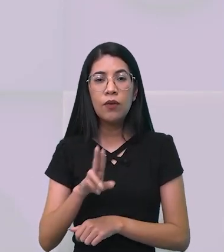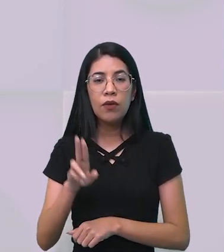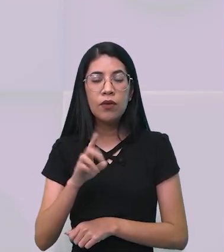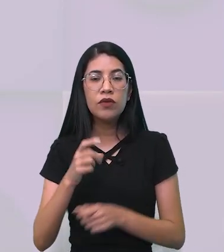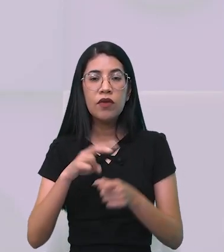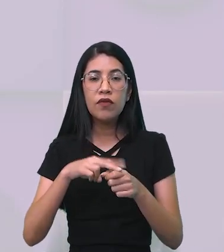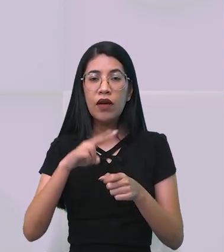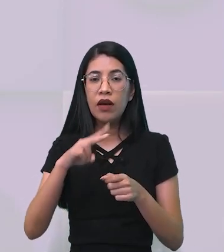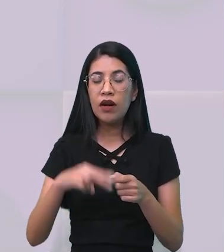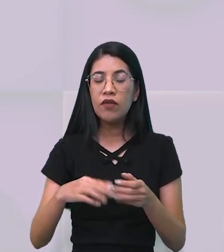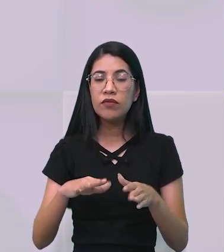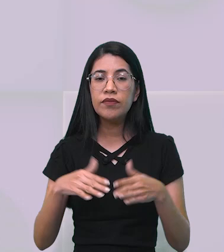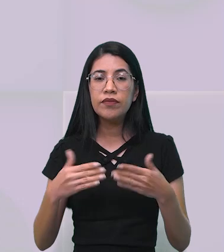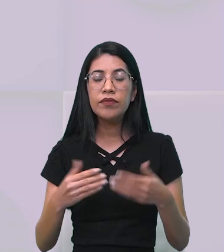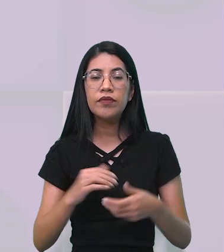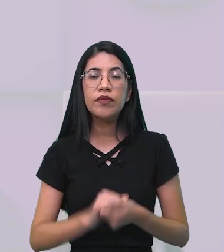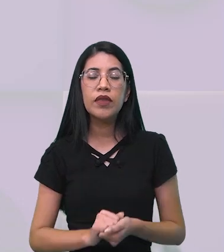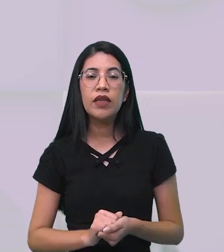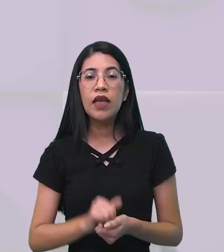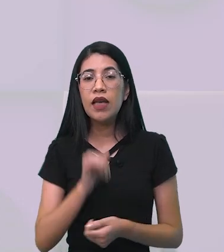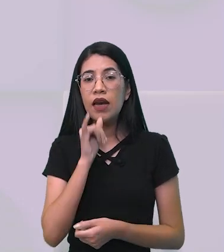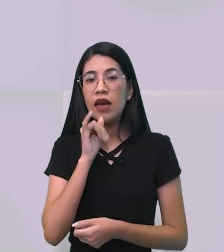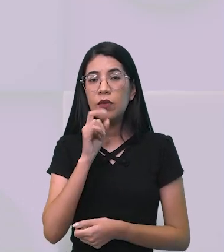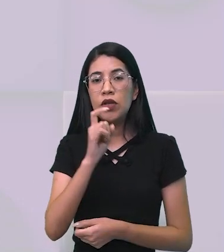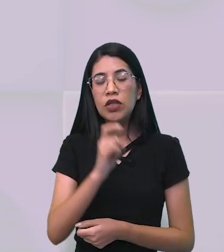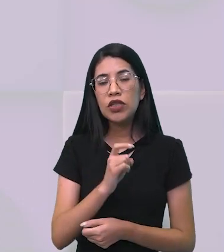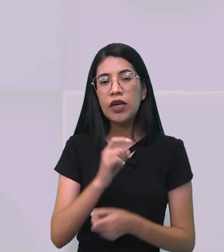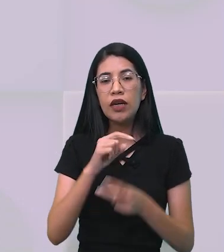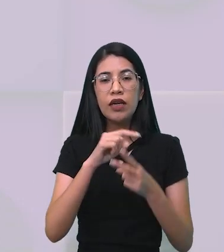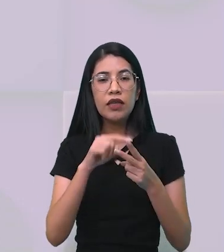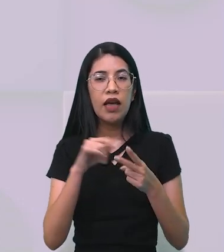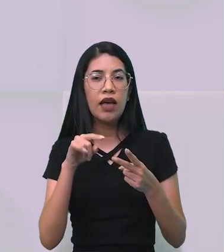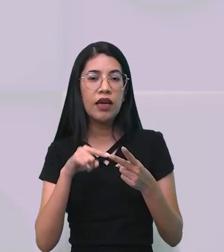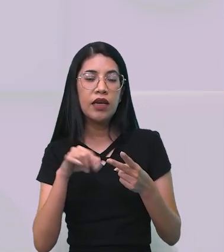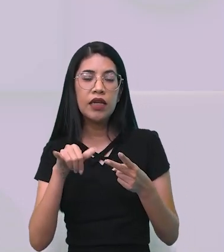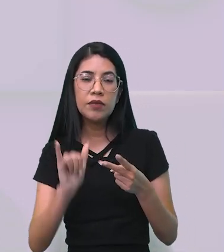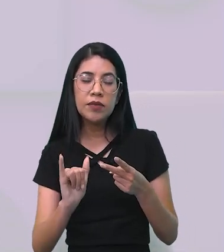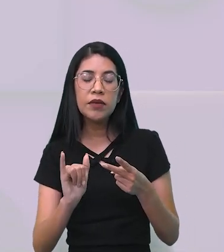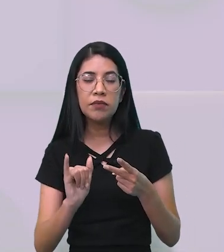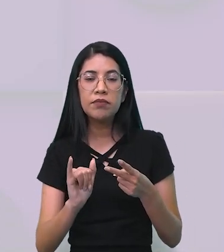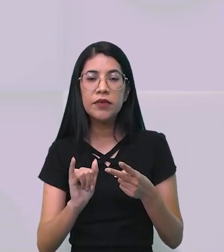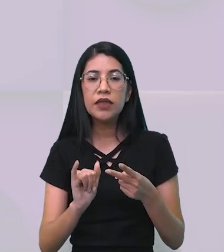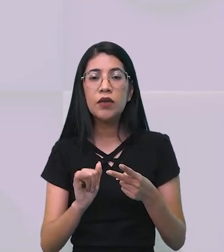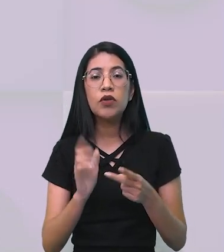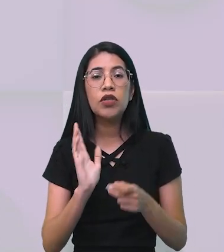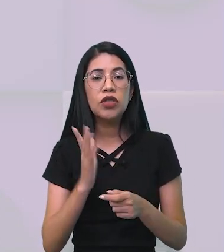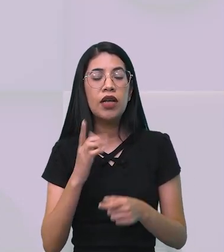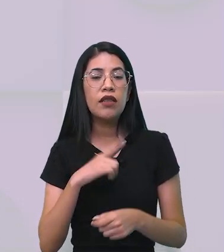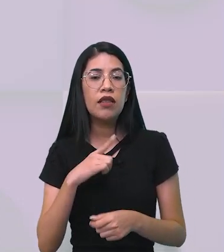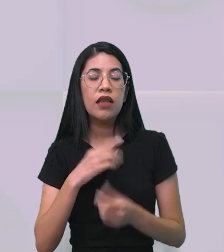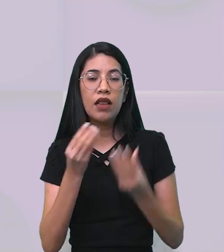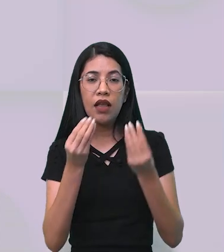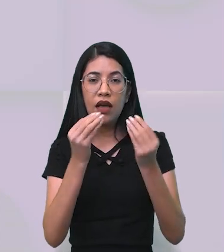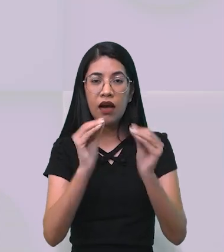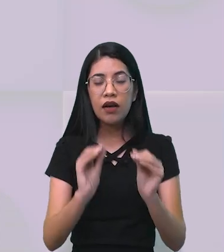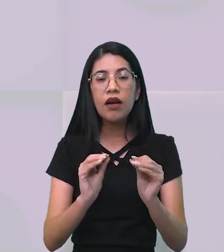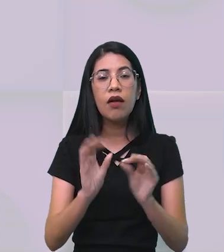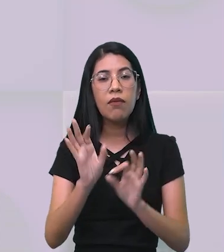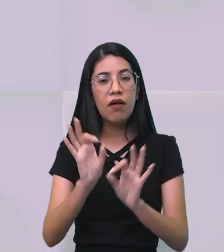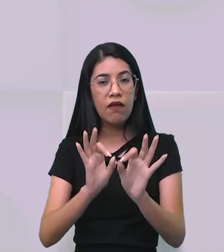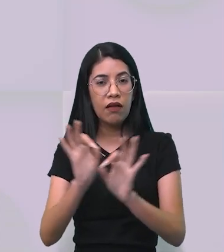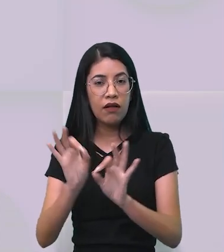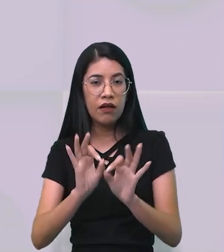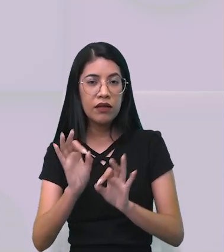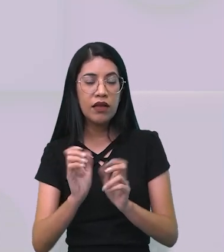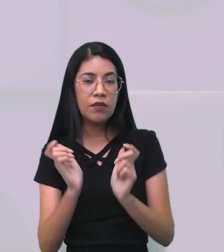Então ele vai dizer, olha, chame x disso, chame y daquilo. Então você já tem ali a variável que você vai montar a